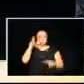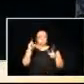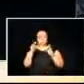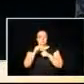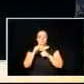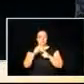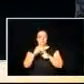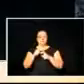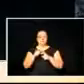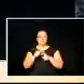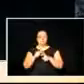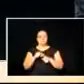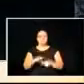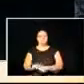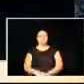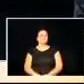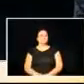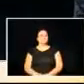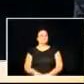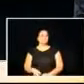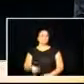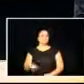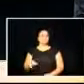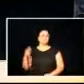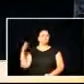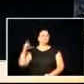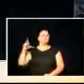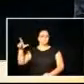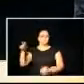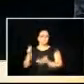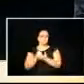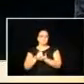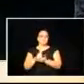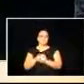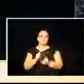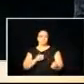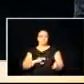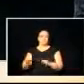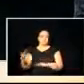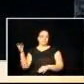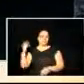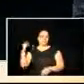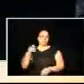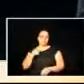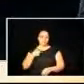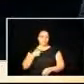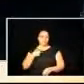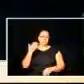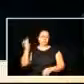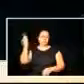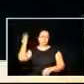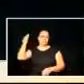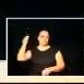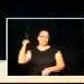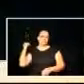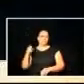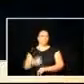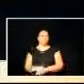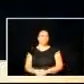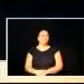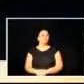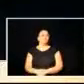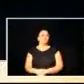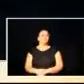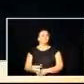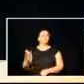disse que eu tive a semana passada, estava na reitoria numa reunião, quando um funcionário veio me perguntar,